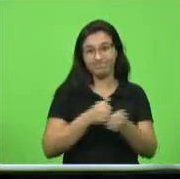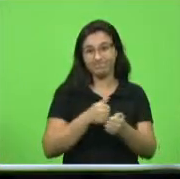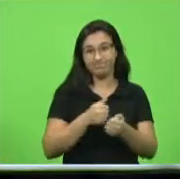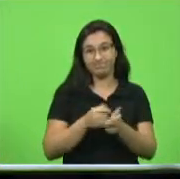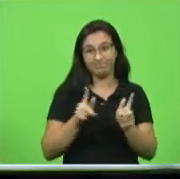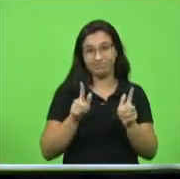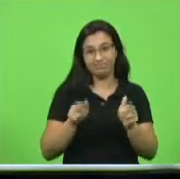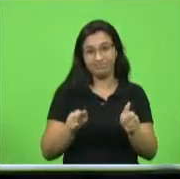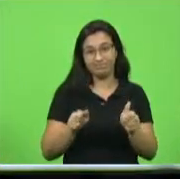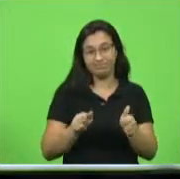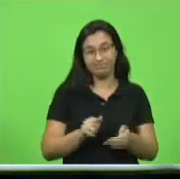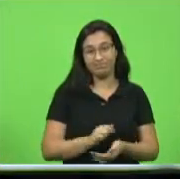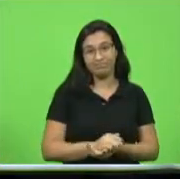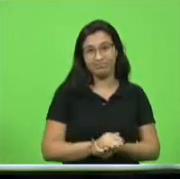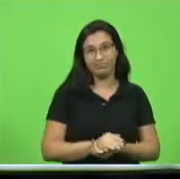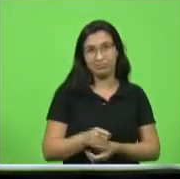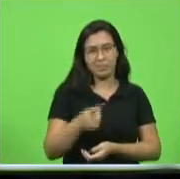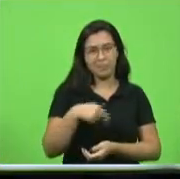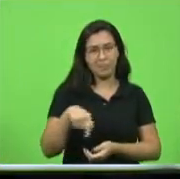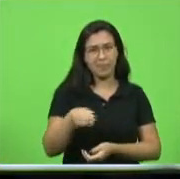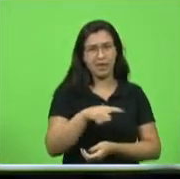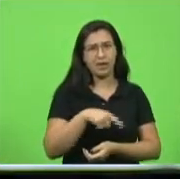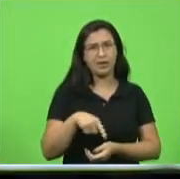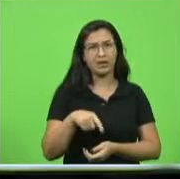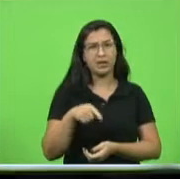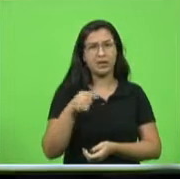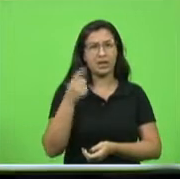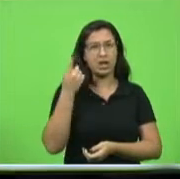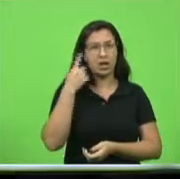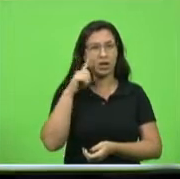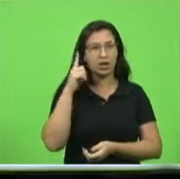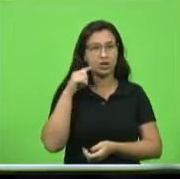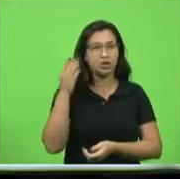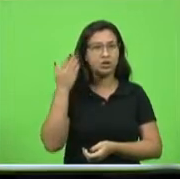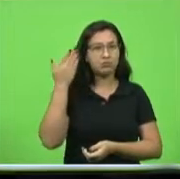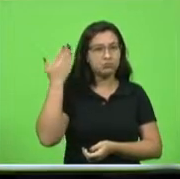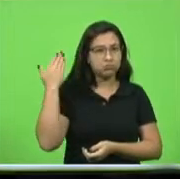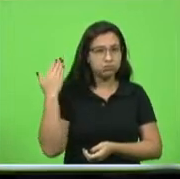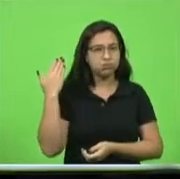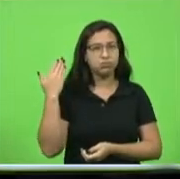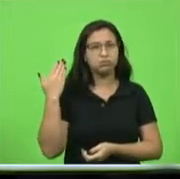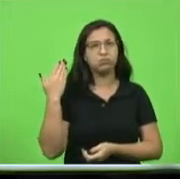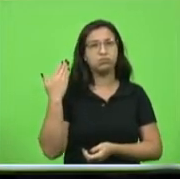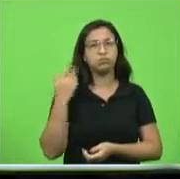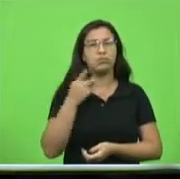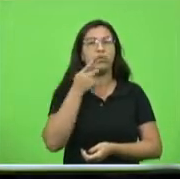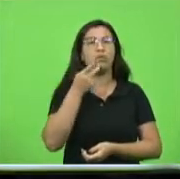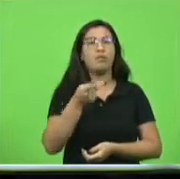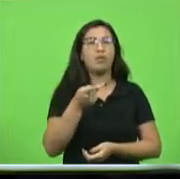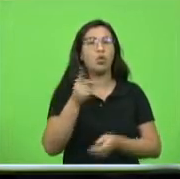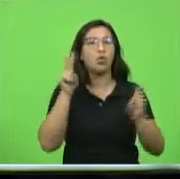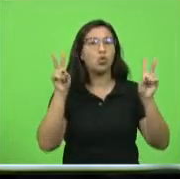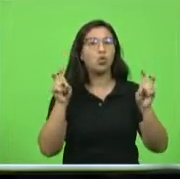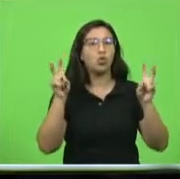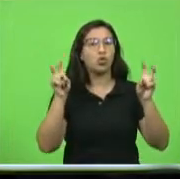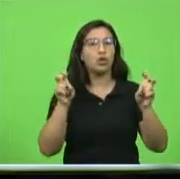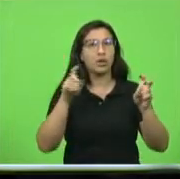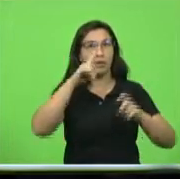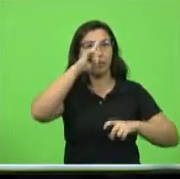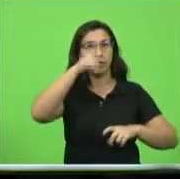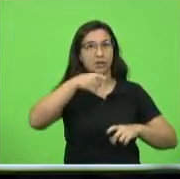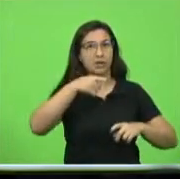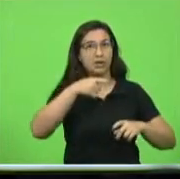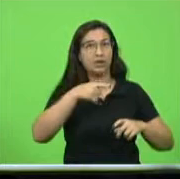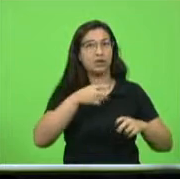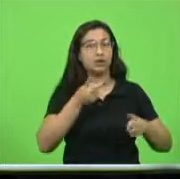E nós aqui tratamos há dias atrás com relação ao mandado de prisão de